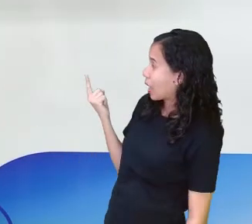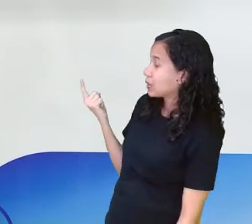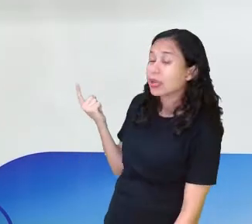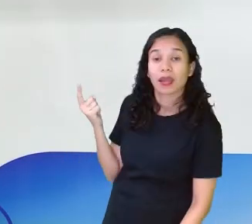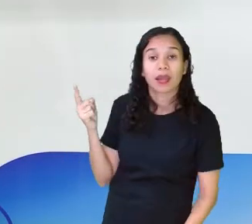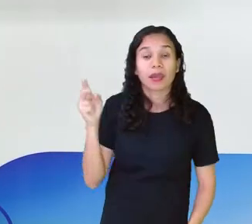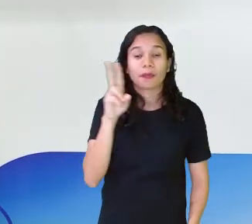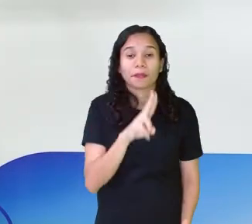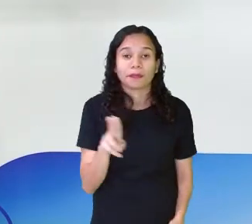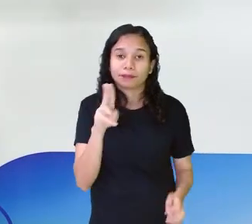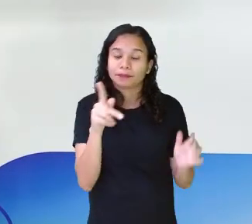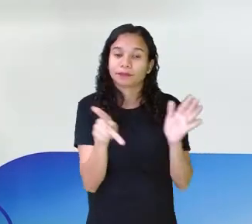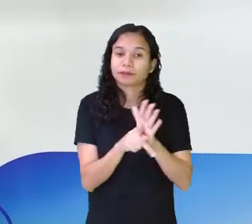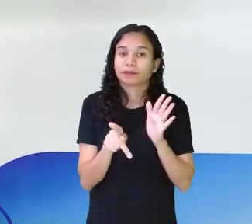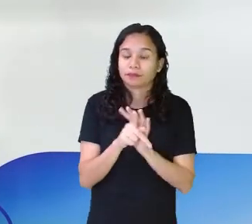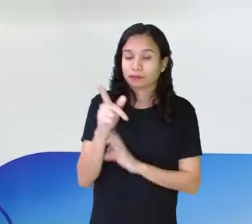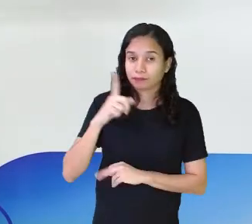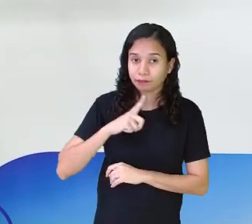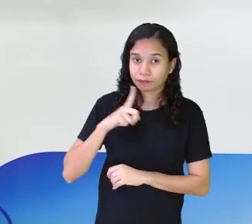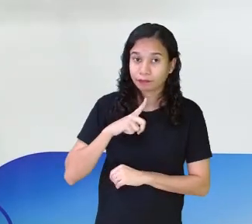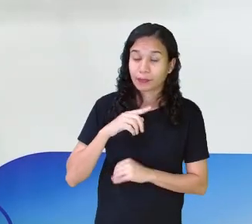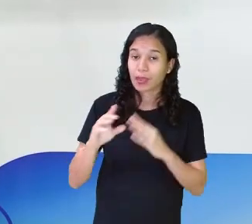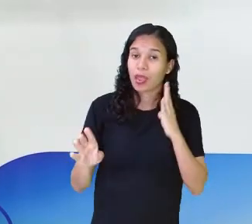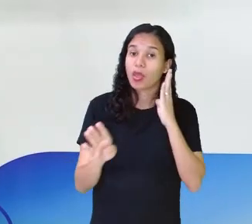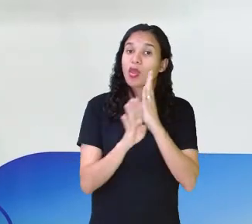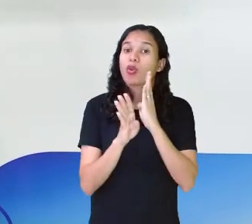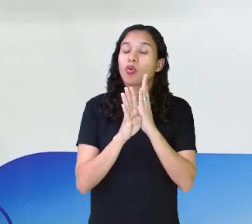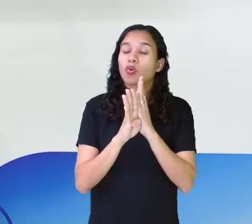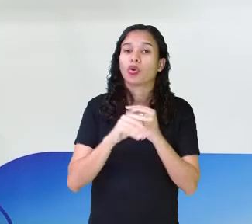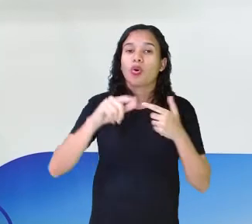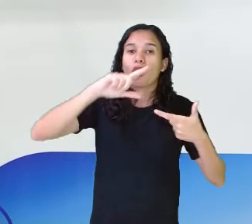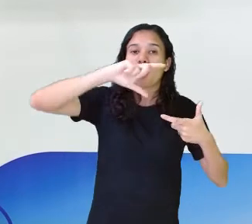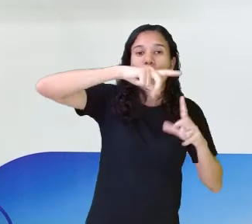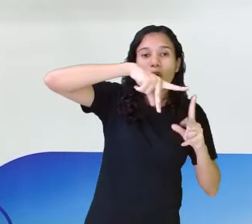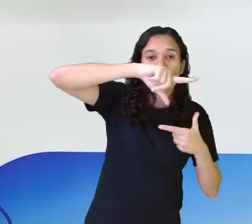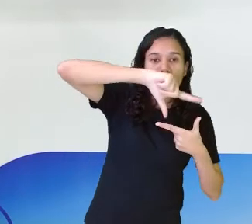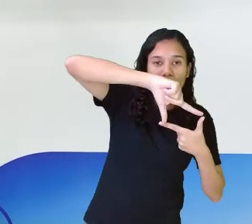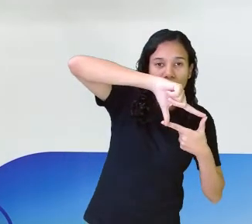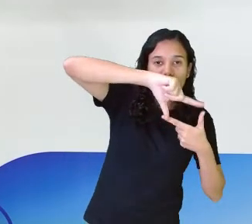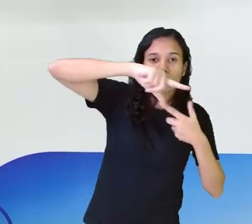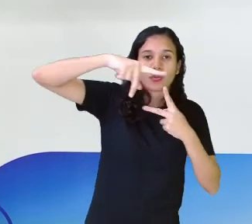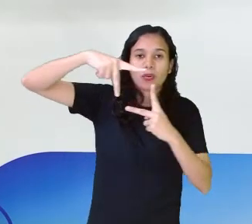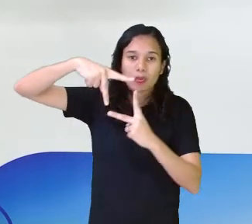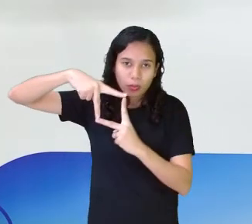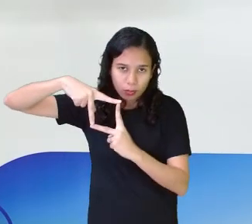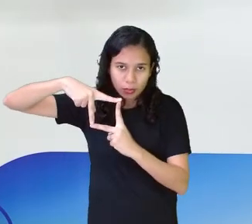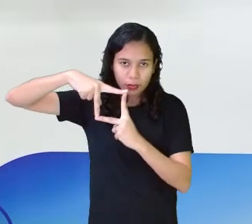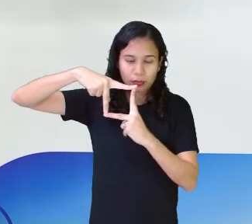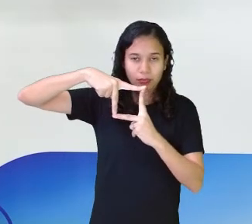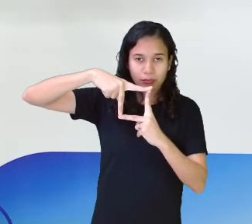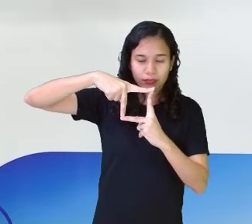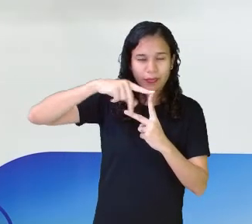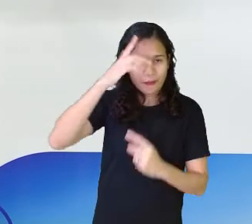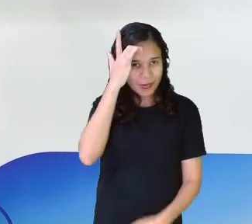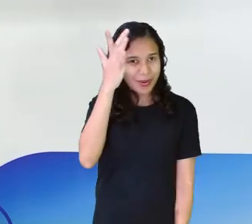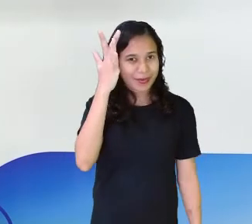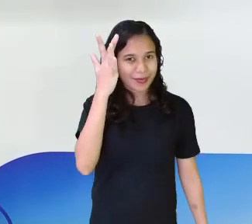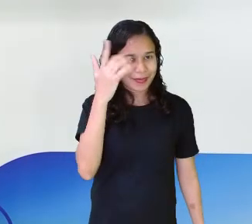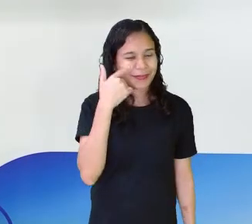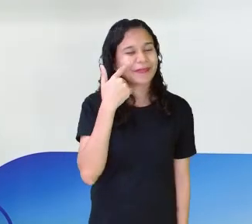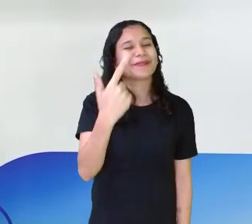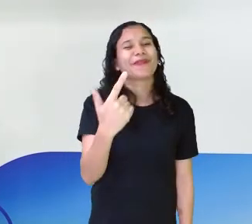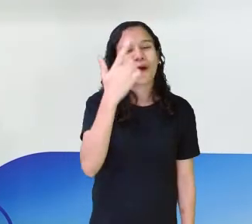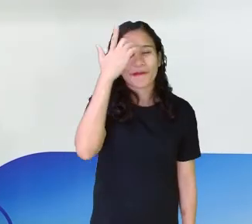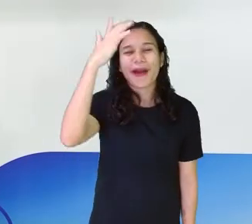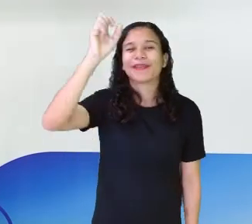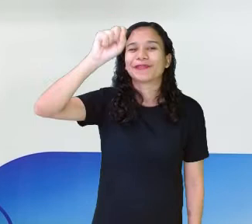na planificação desse prisma, eu encontrei quadrado e encontrei retângulo. Fácil?